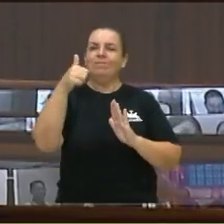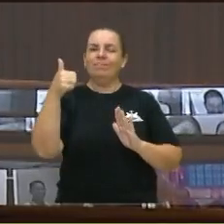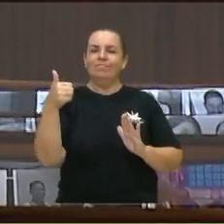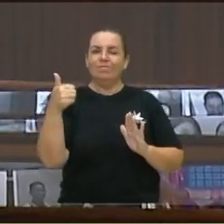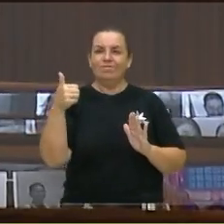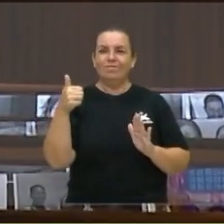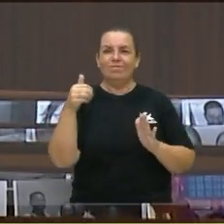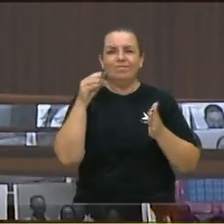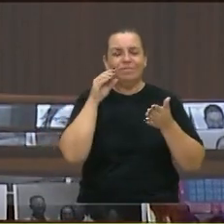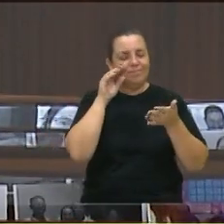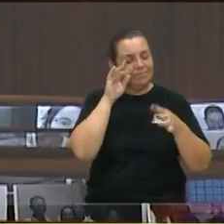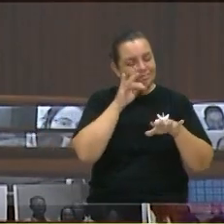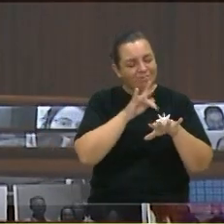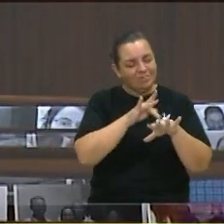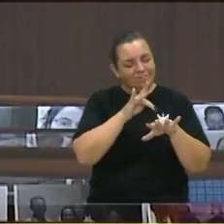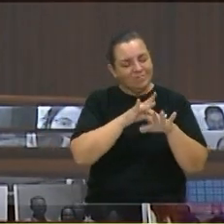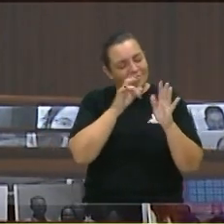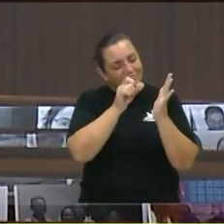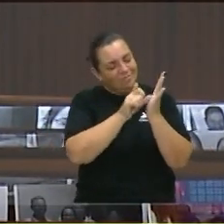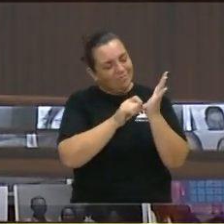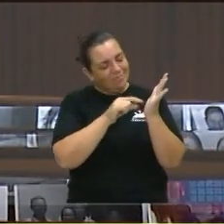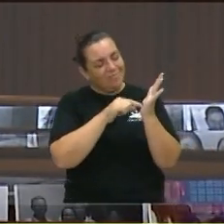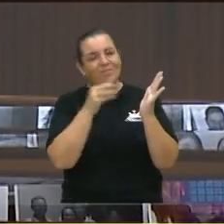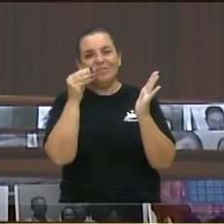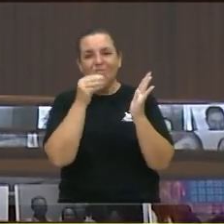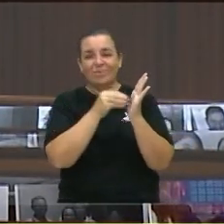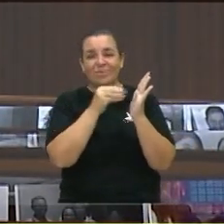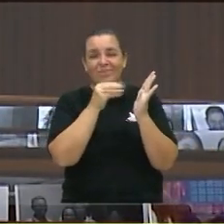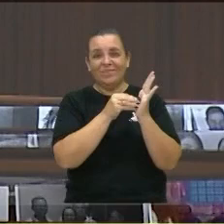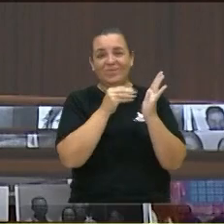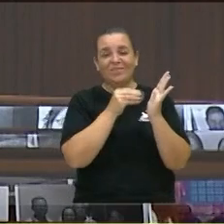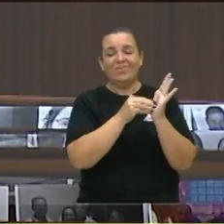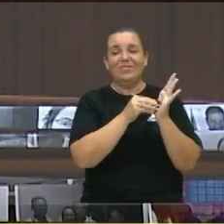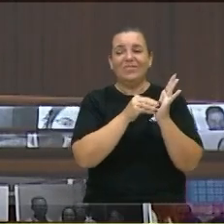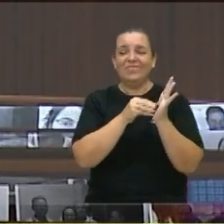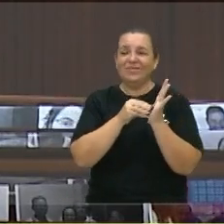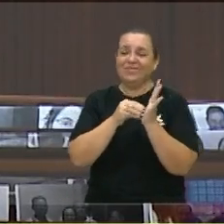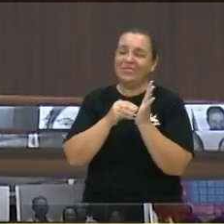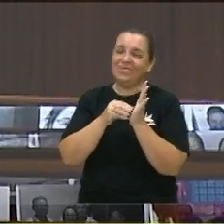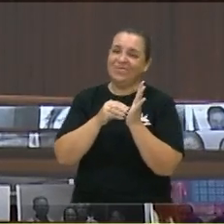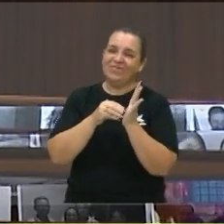Foi a primeira que as tocou e as